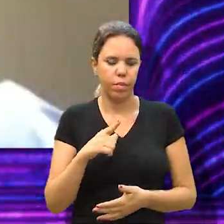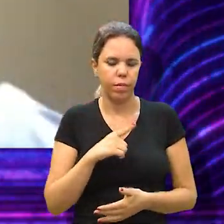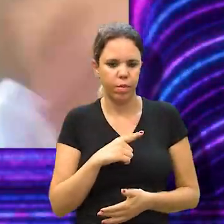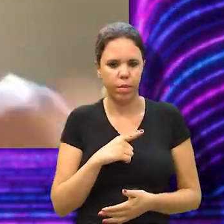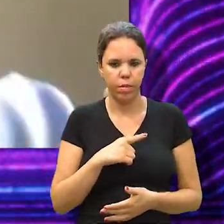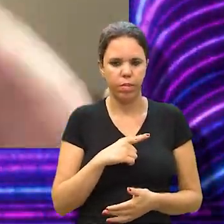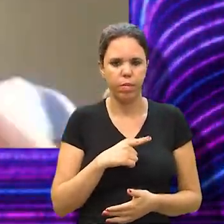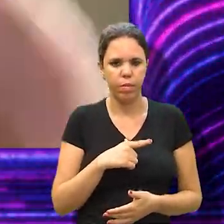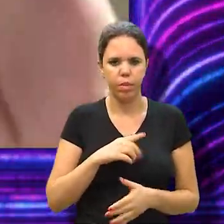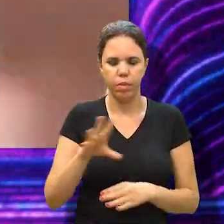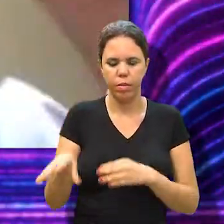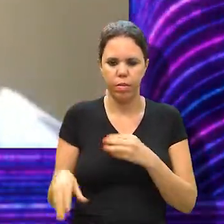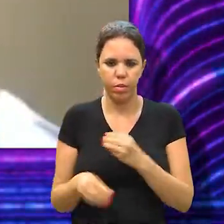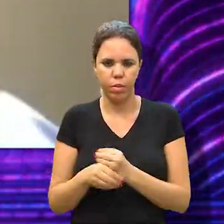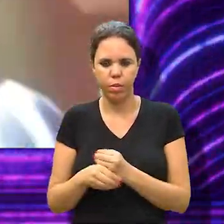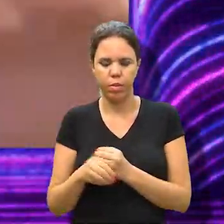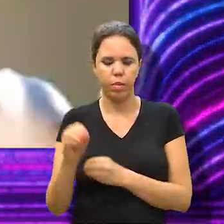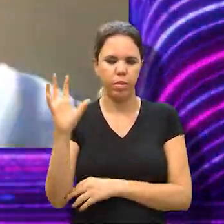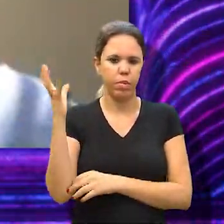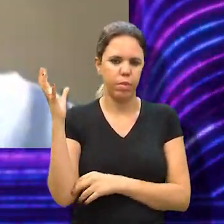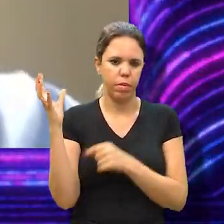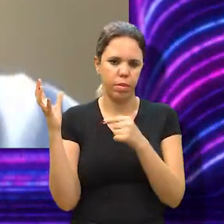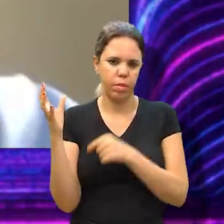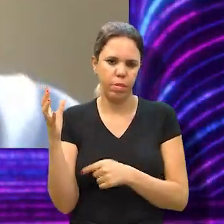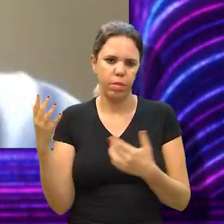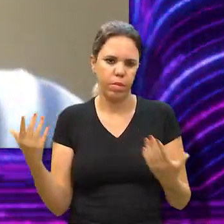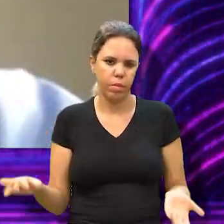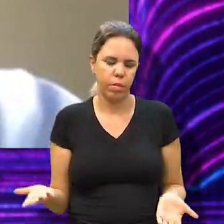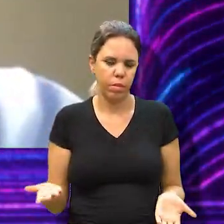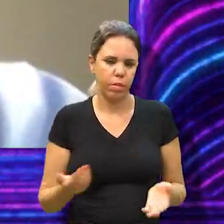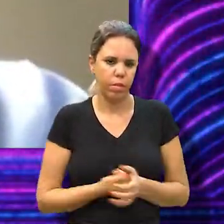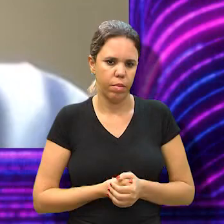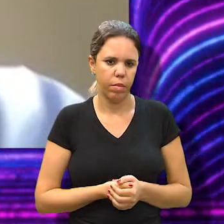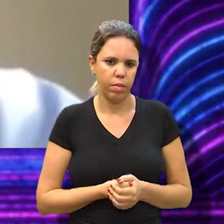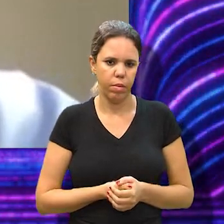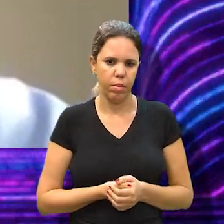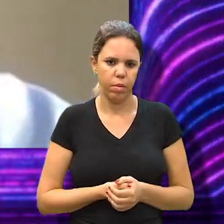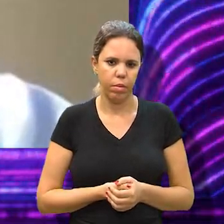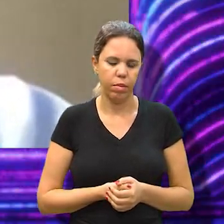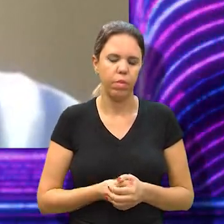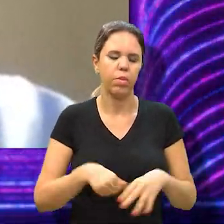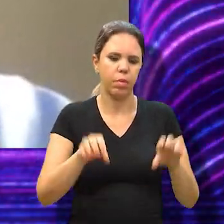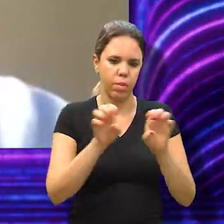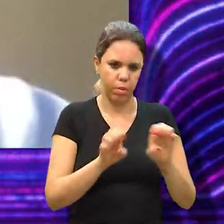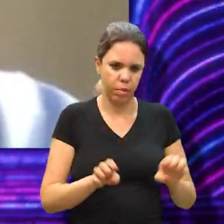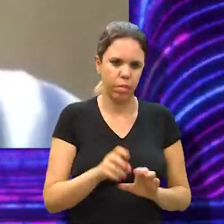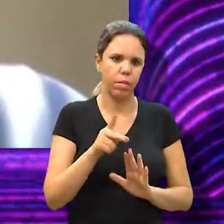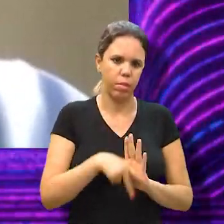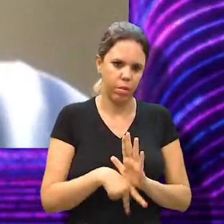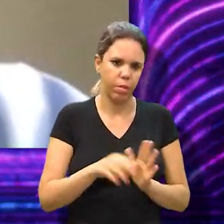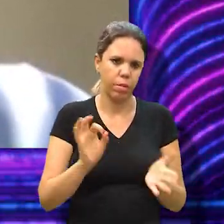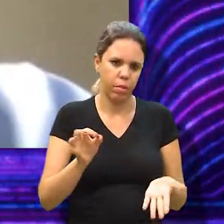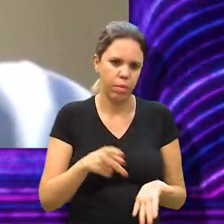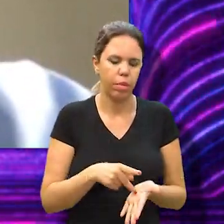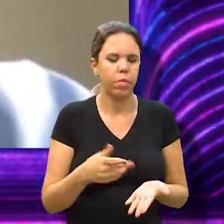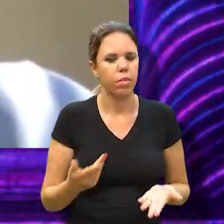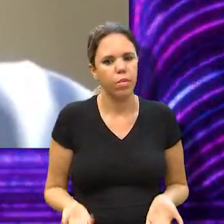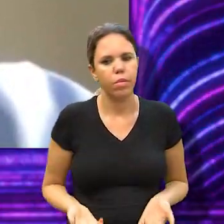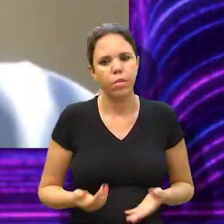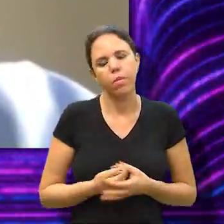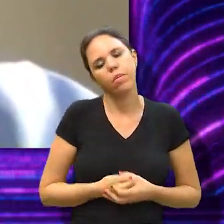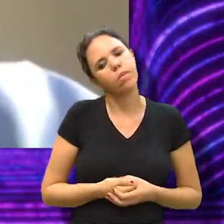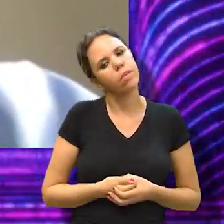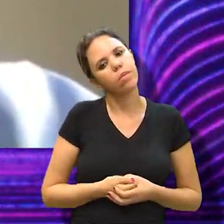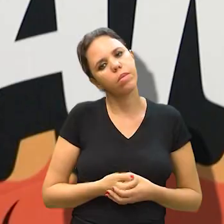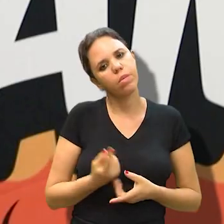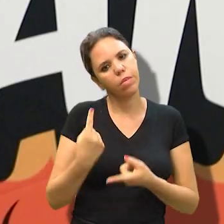que vai tendo ramificações, eu vou completando essa árvore, né? Então, assim, é bem estruturado, é um projeto mesmo. É como